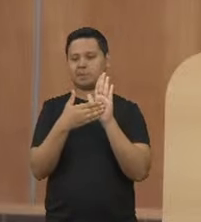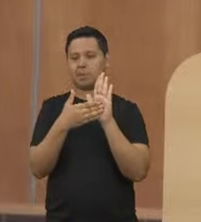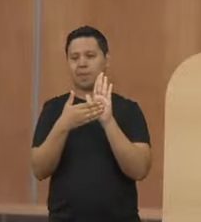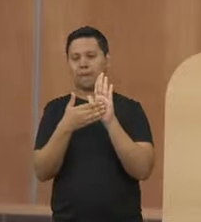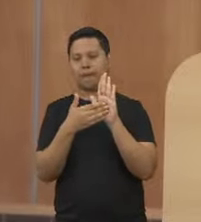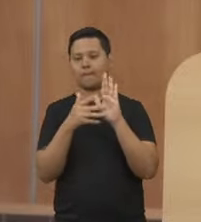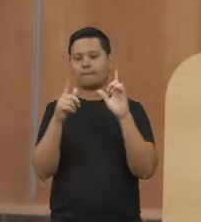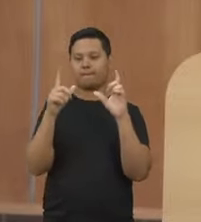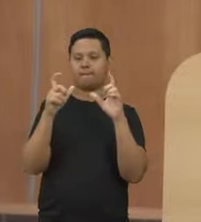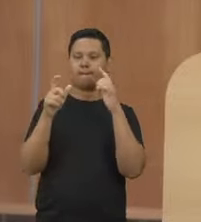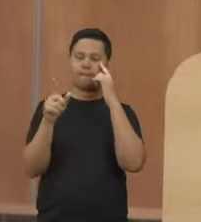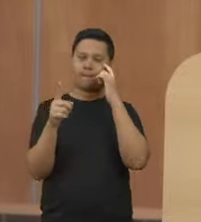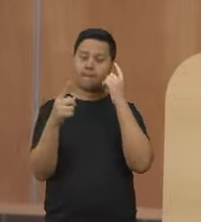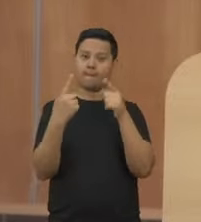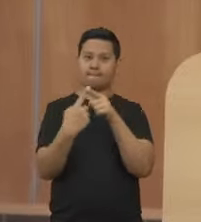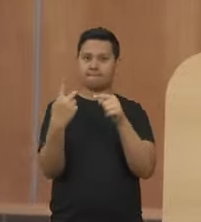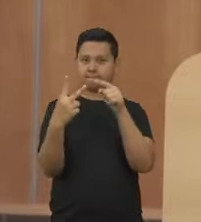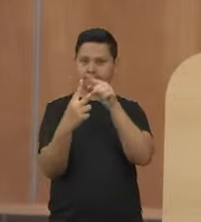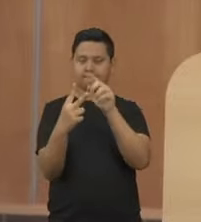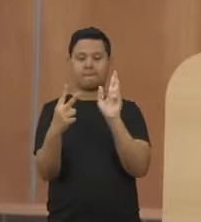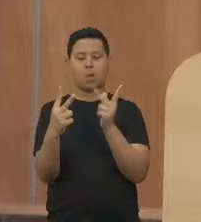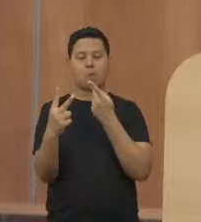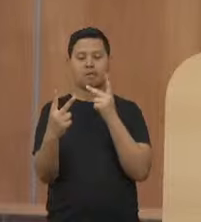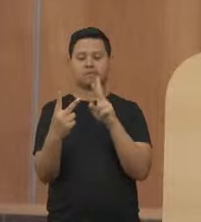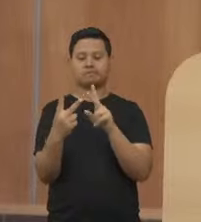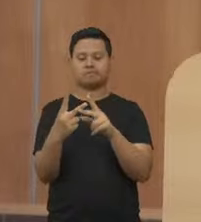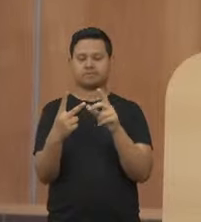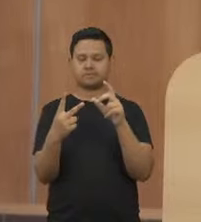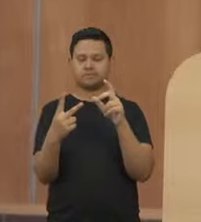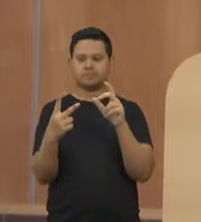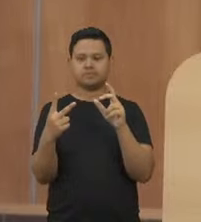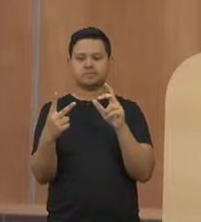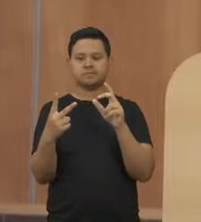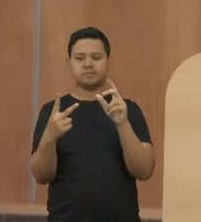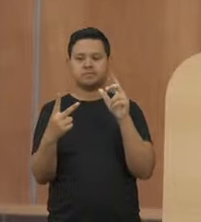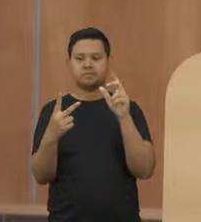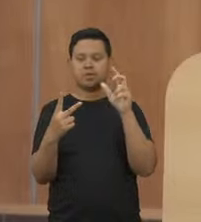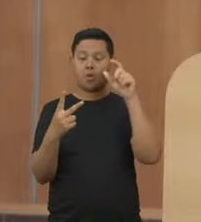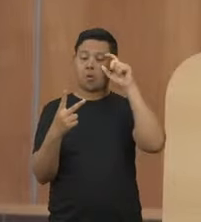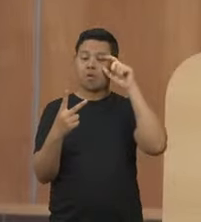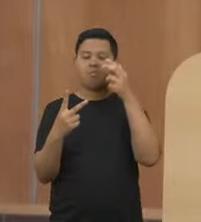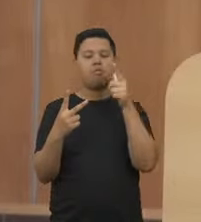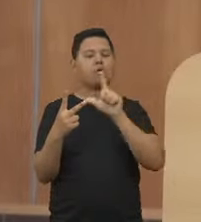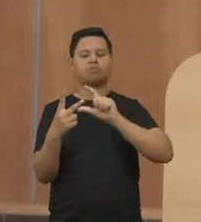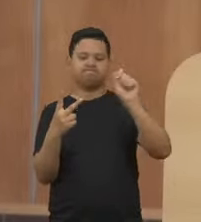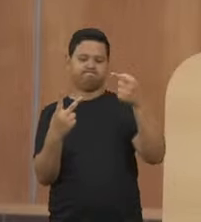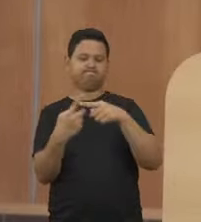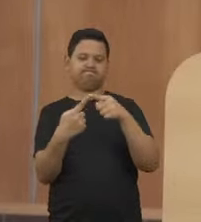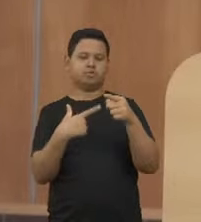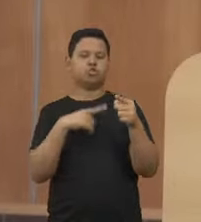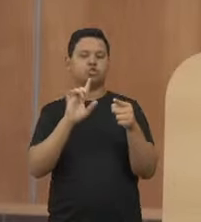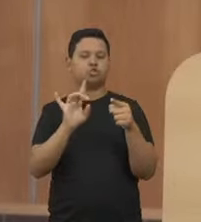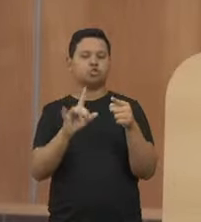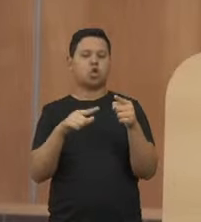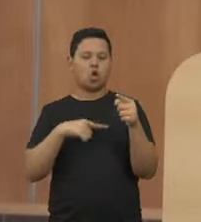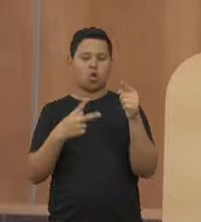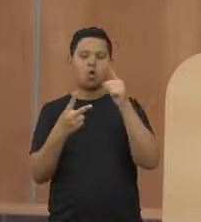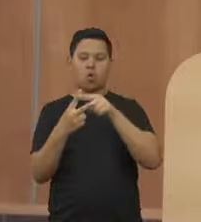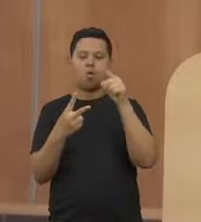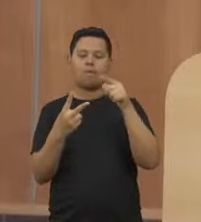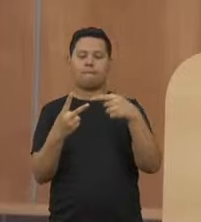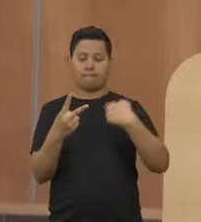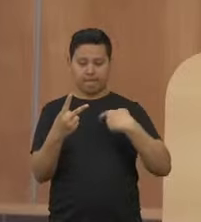Essa foto os dois não estão. O Hernandes e o Marcelo Danta não estavam porque eles saíram, eles tiveram outro compromisso. Aí ficou eu e o